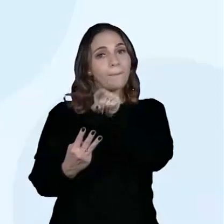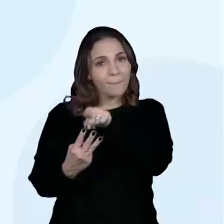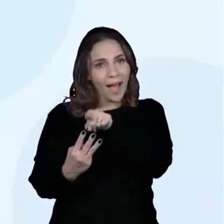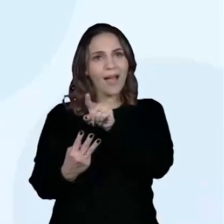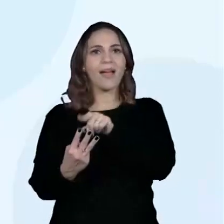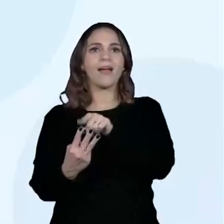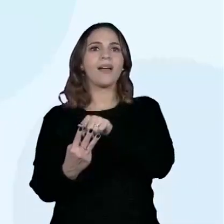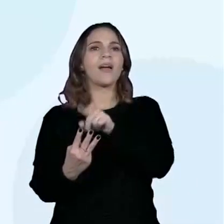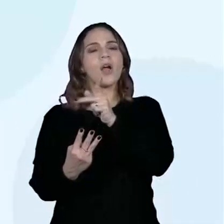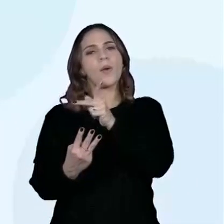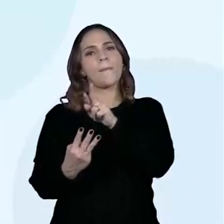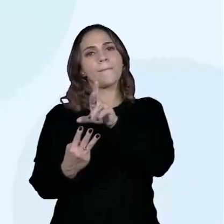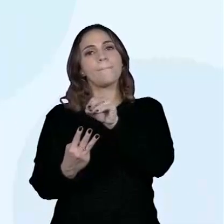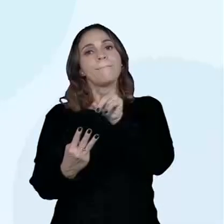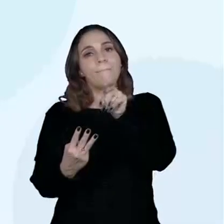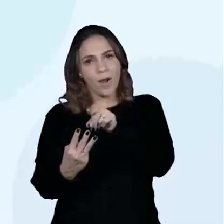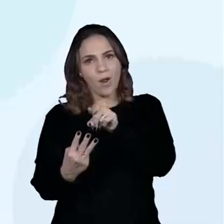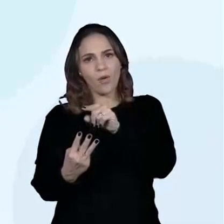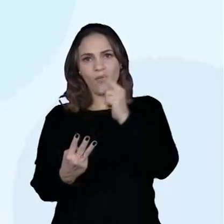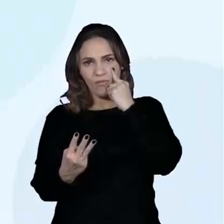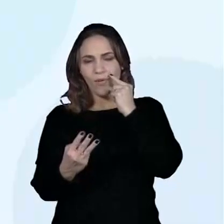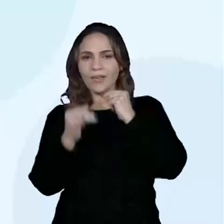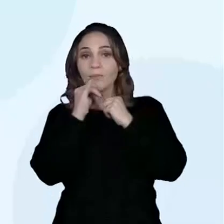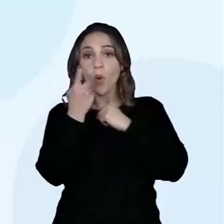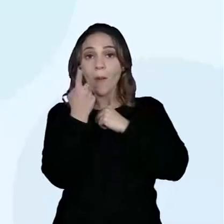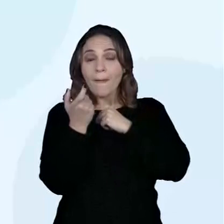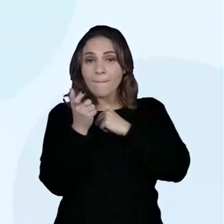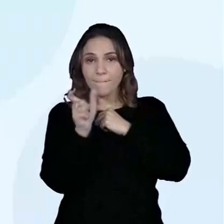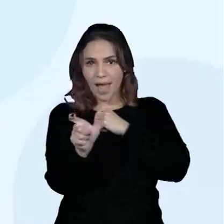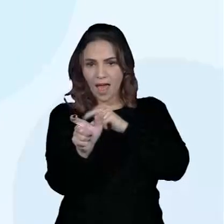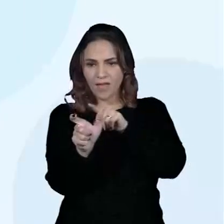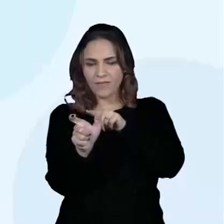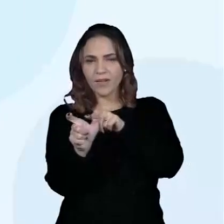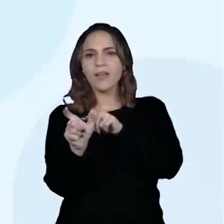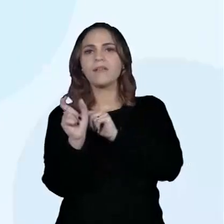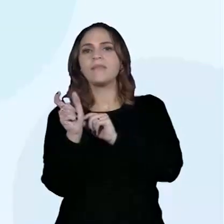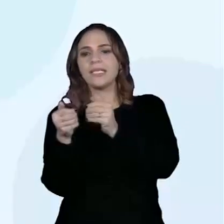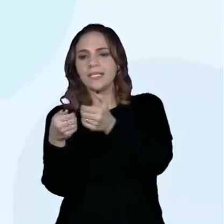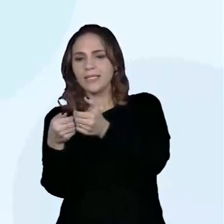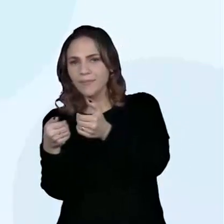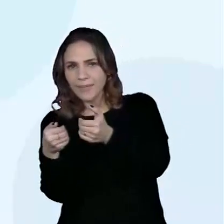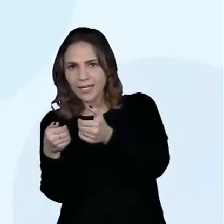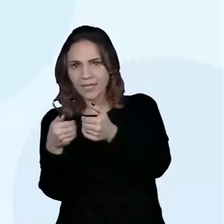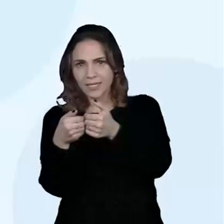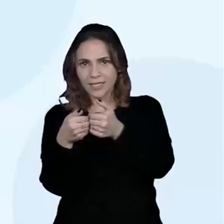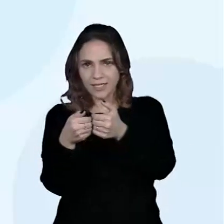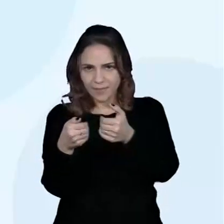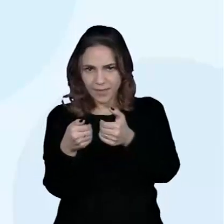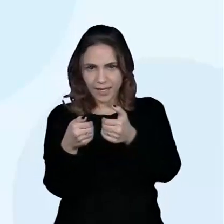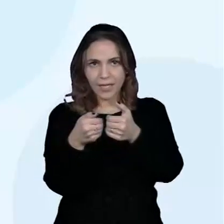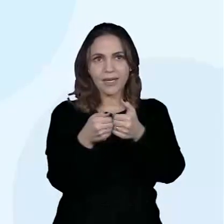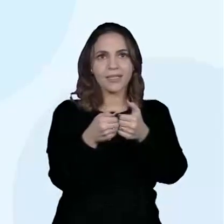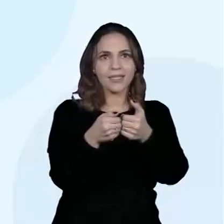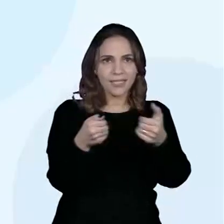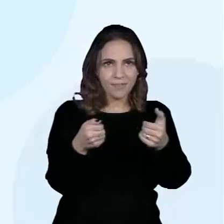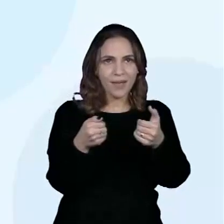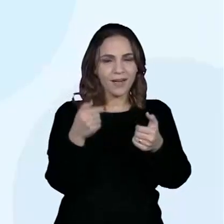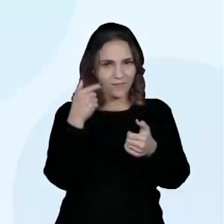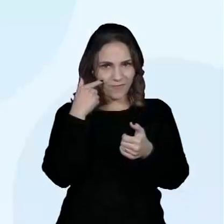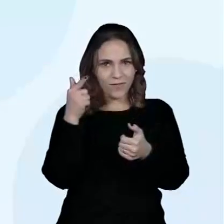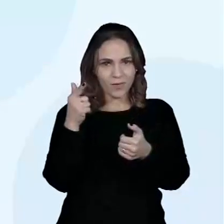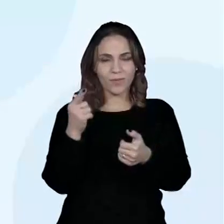terceira contando do fim da palavra, ó. 1, 2, 3. 1,